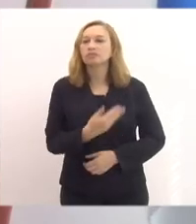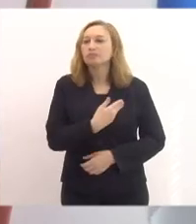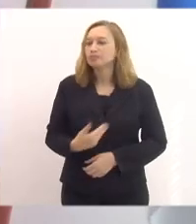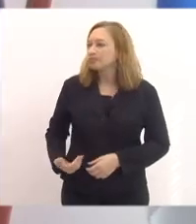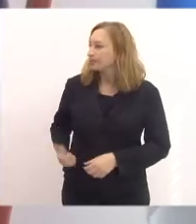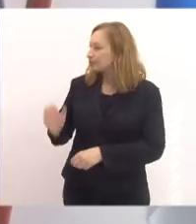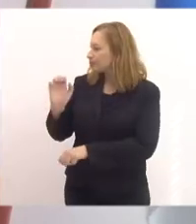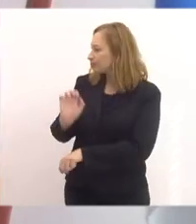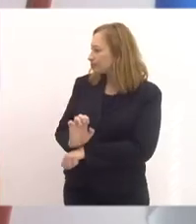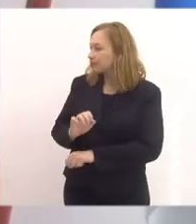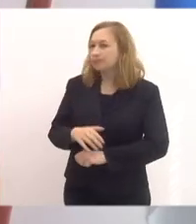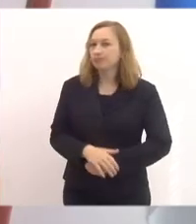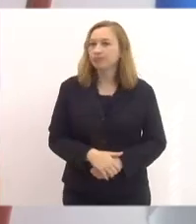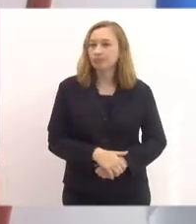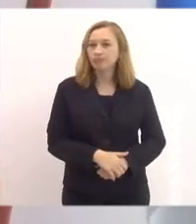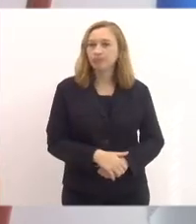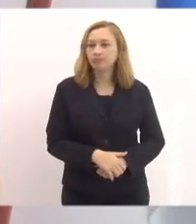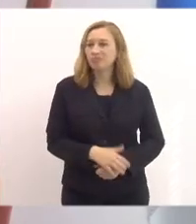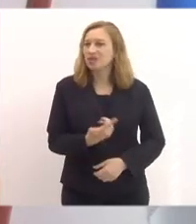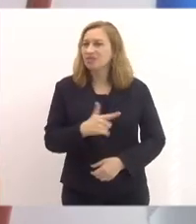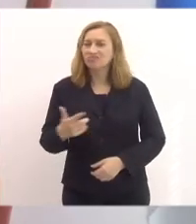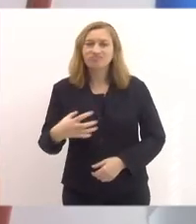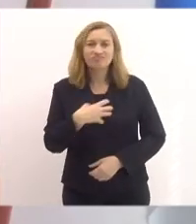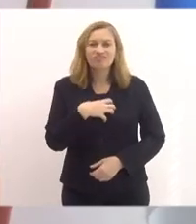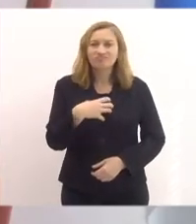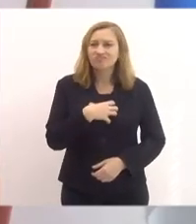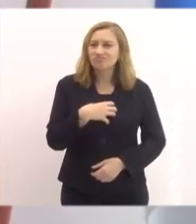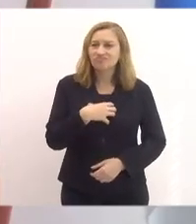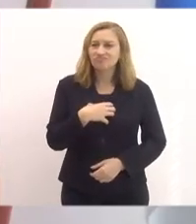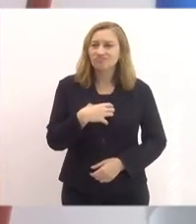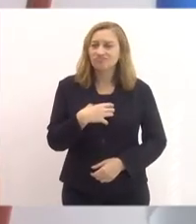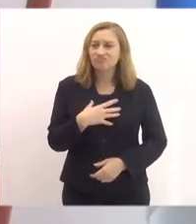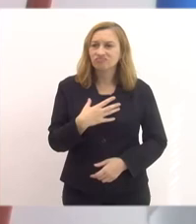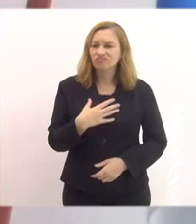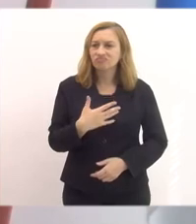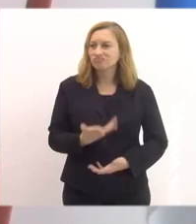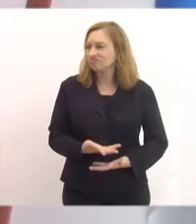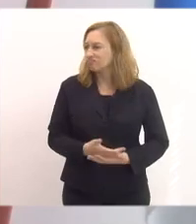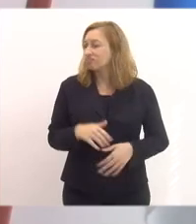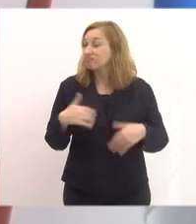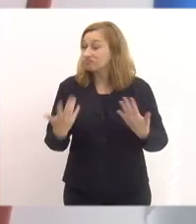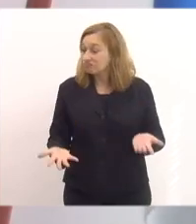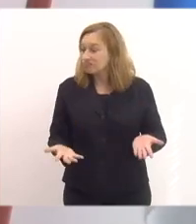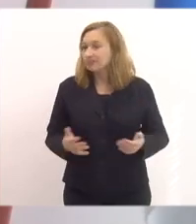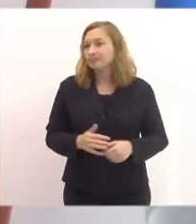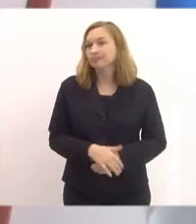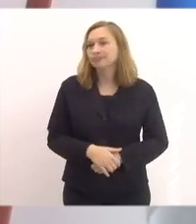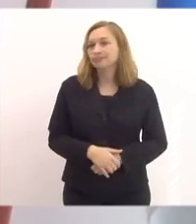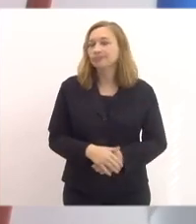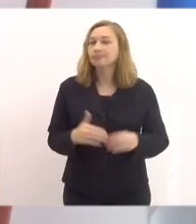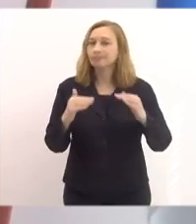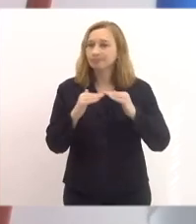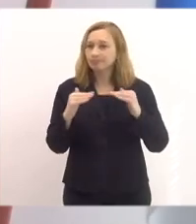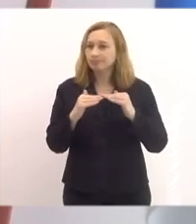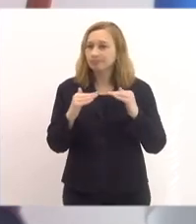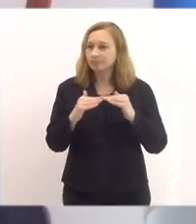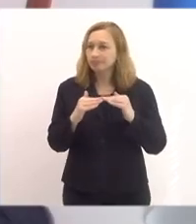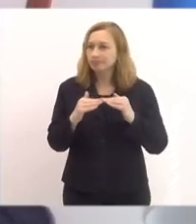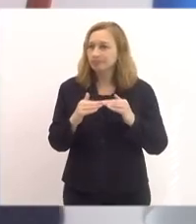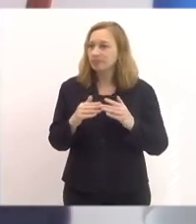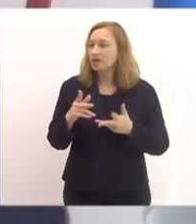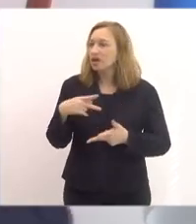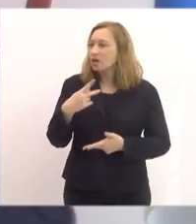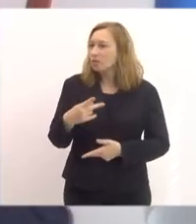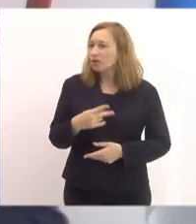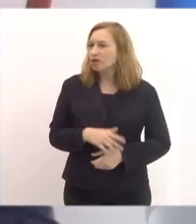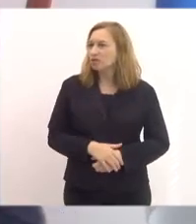todo o embasamento que a gente dá. Eu acho que não tem mais sentido a gente postergar a solução disso. Então... concordo com os argumentos, de fato não